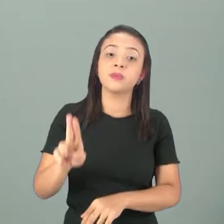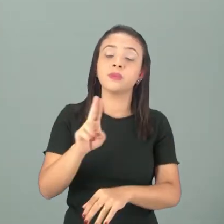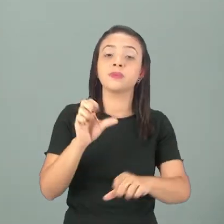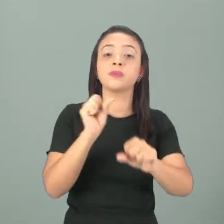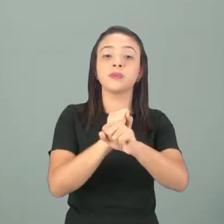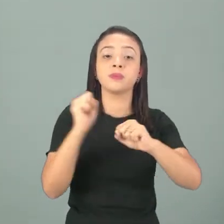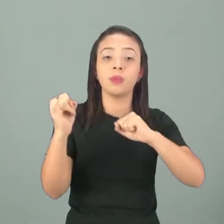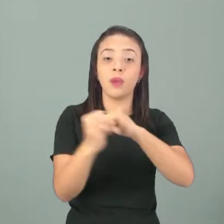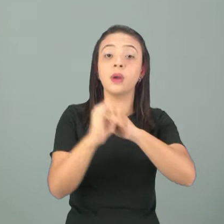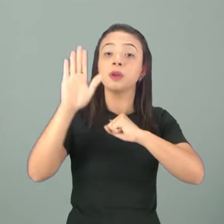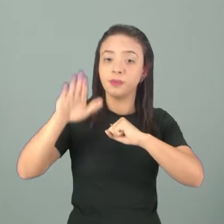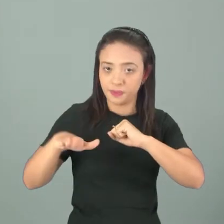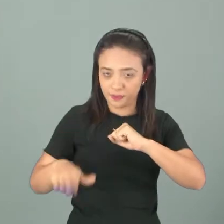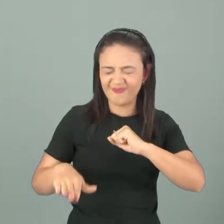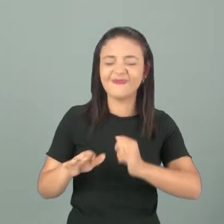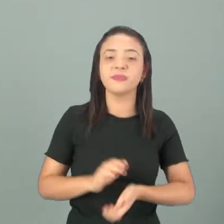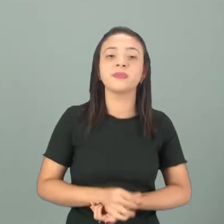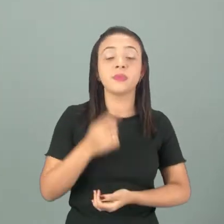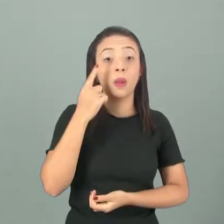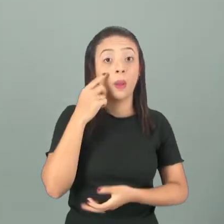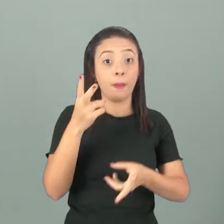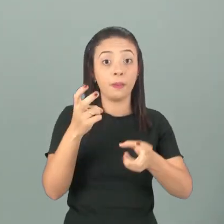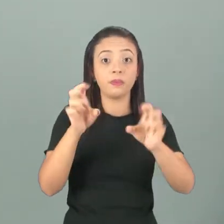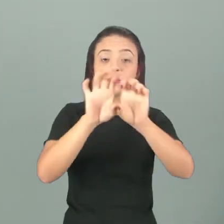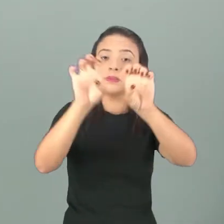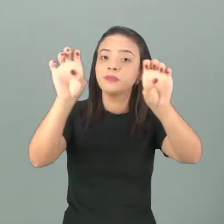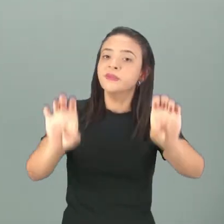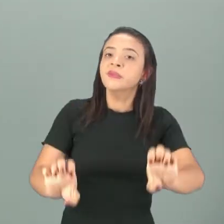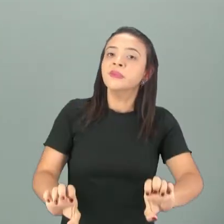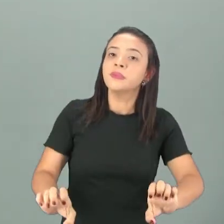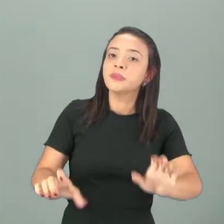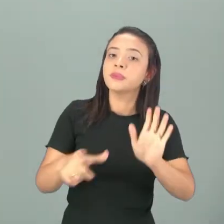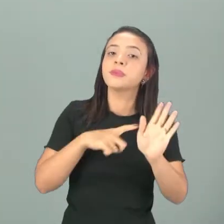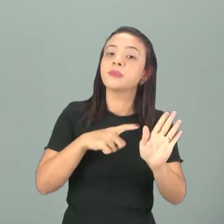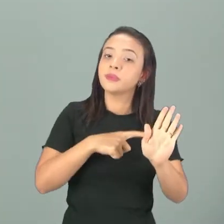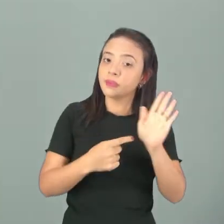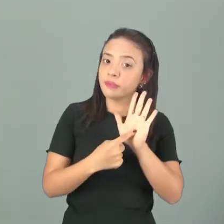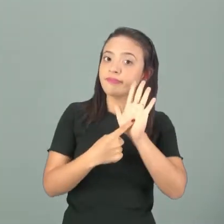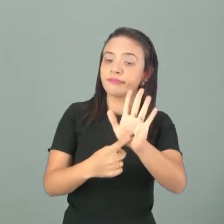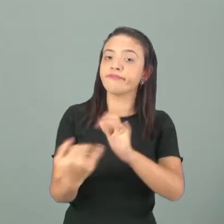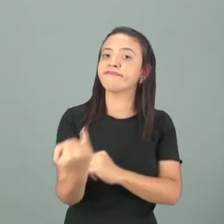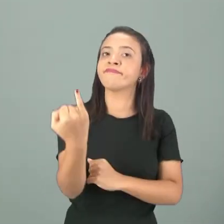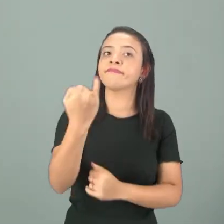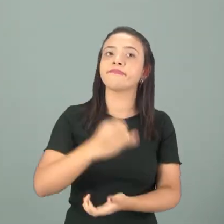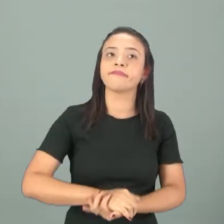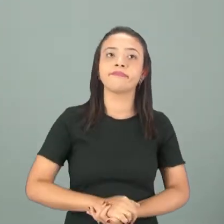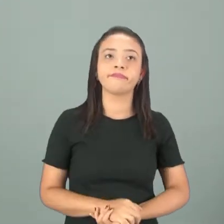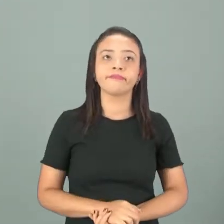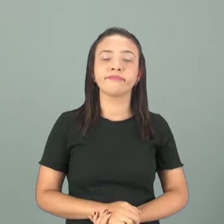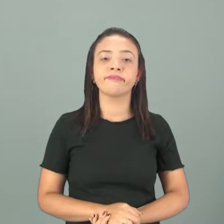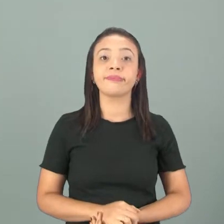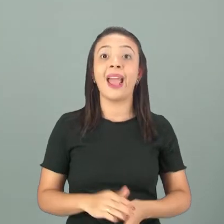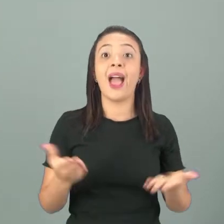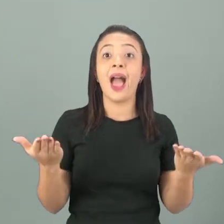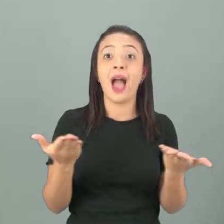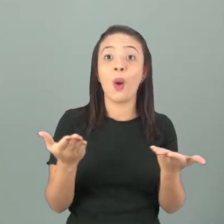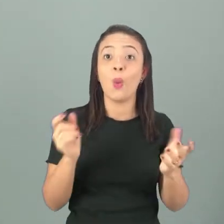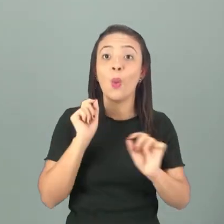superlativo de inferioridade. Observem muito a estrutura, essa estrutura que eu dei para vocês aí, que ela é importante. Agora,